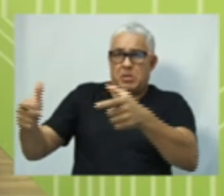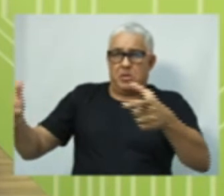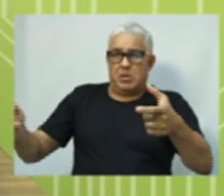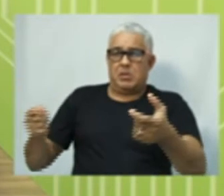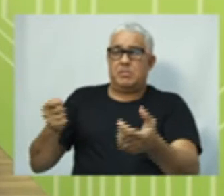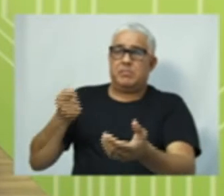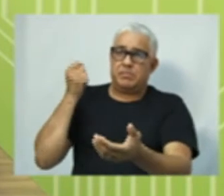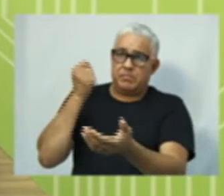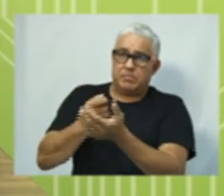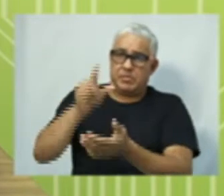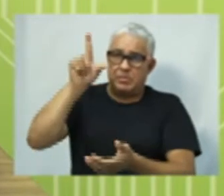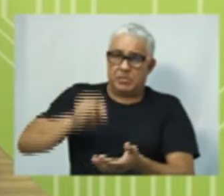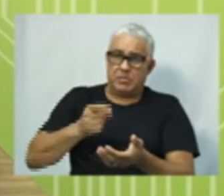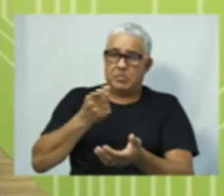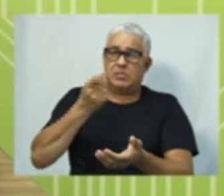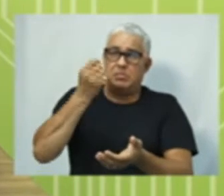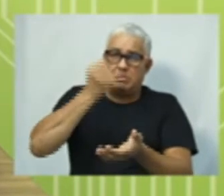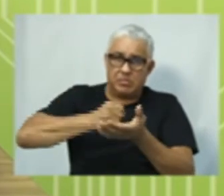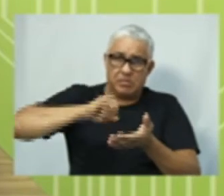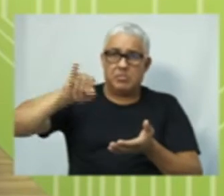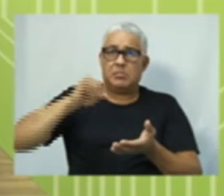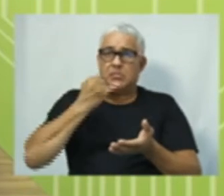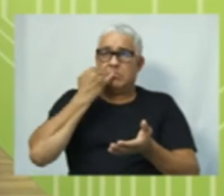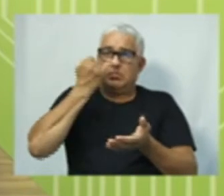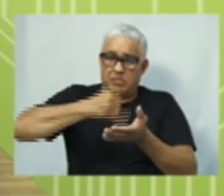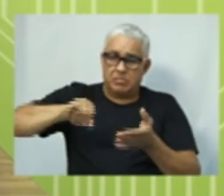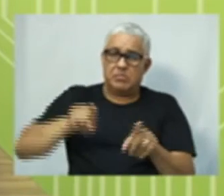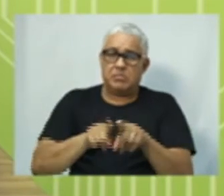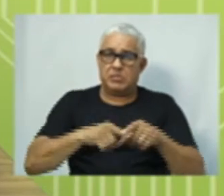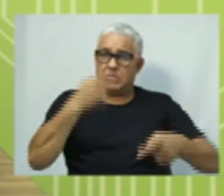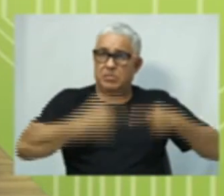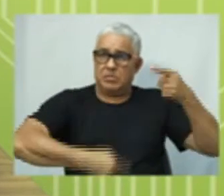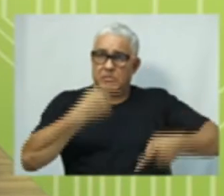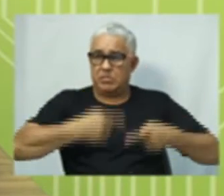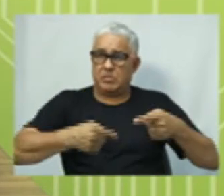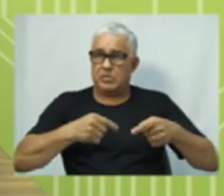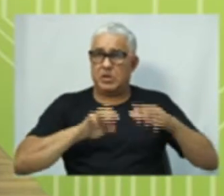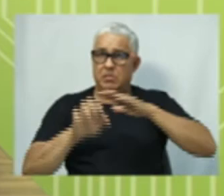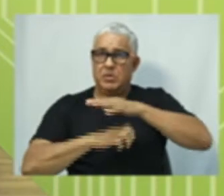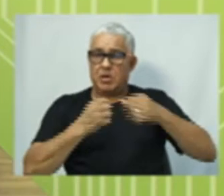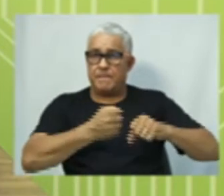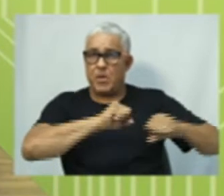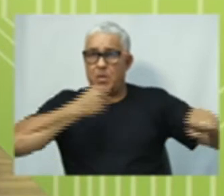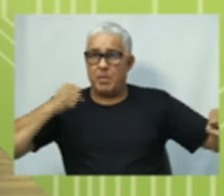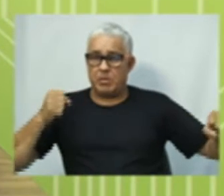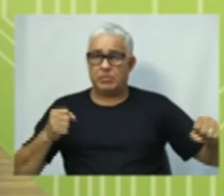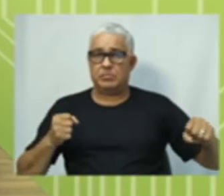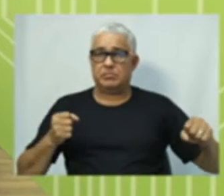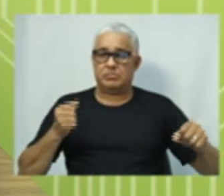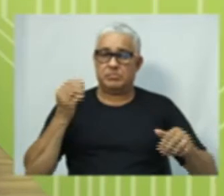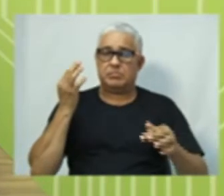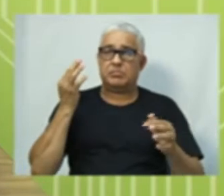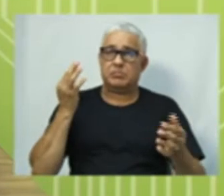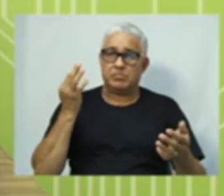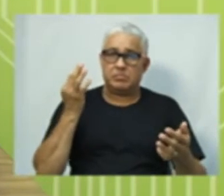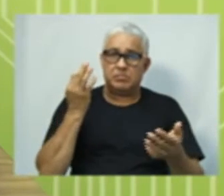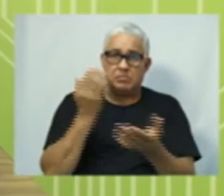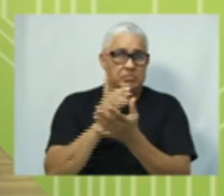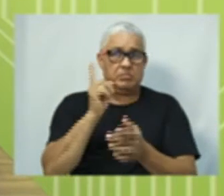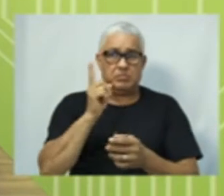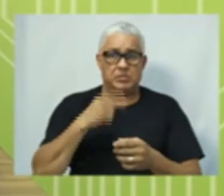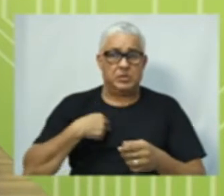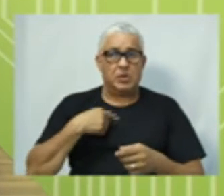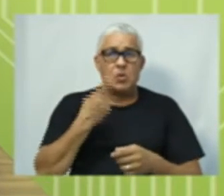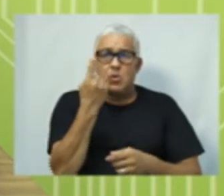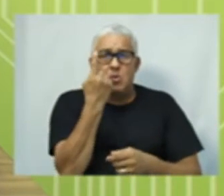conseguirem serem competitivos com as empresas maiores, ok? Mas não acabou não. Ainda tem mais uma coisinha que